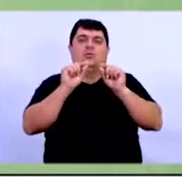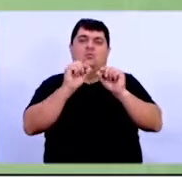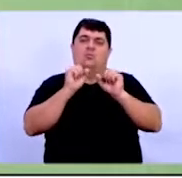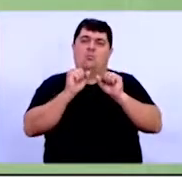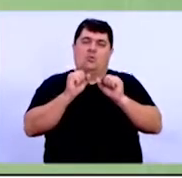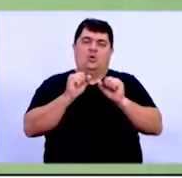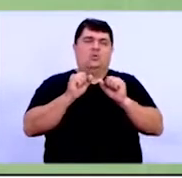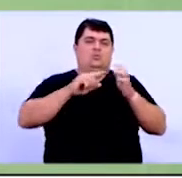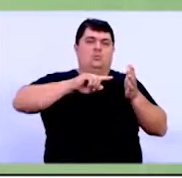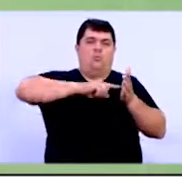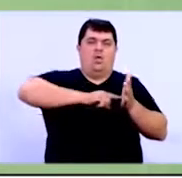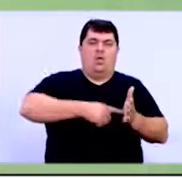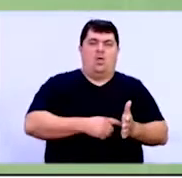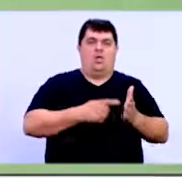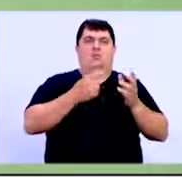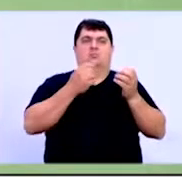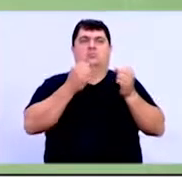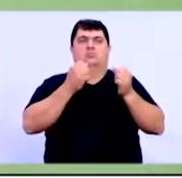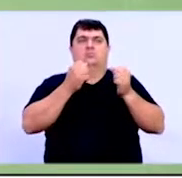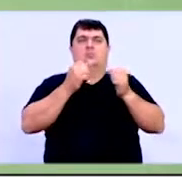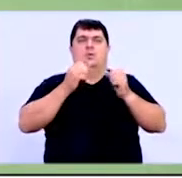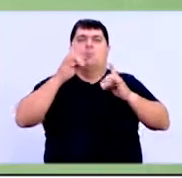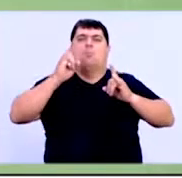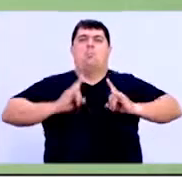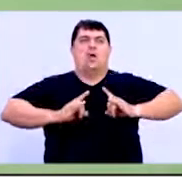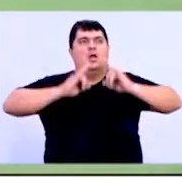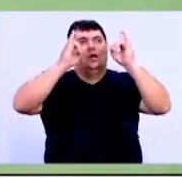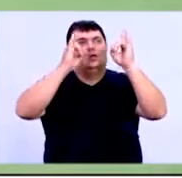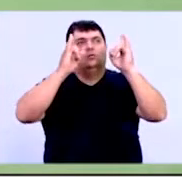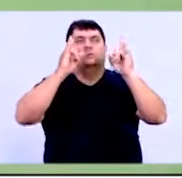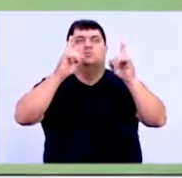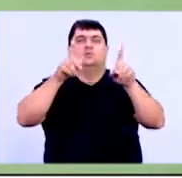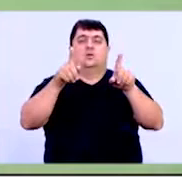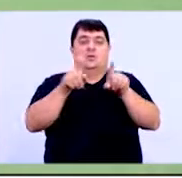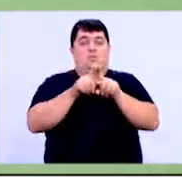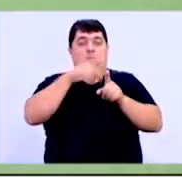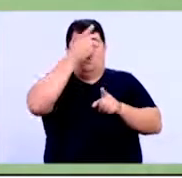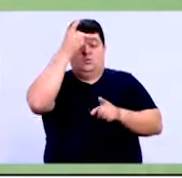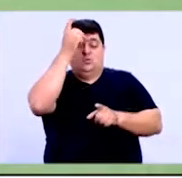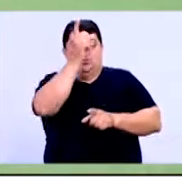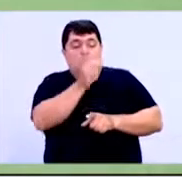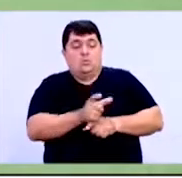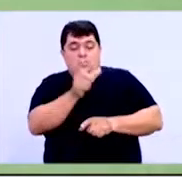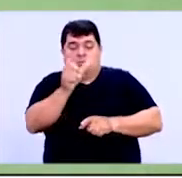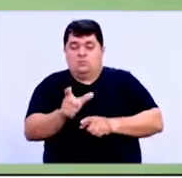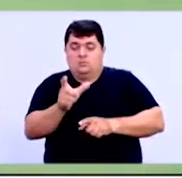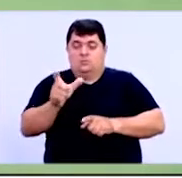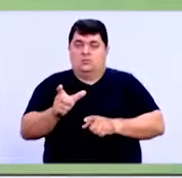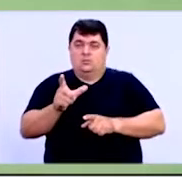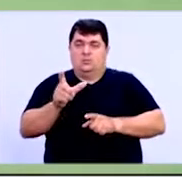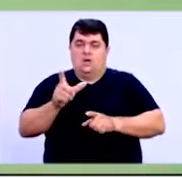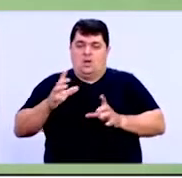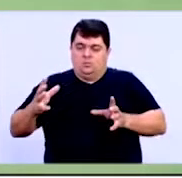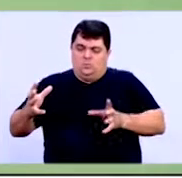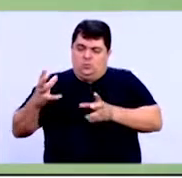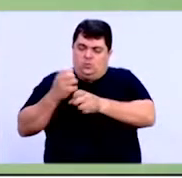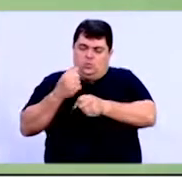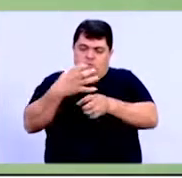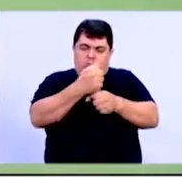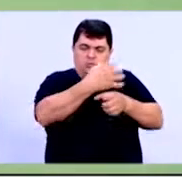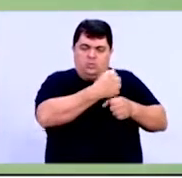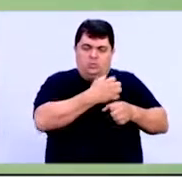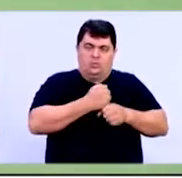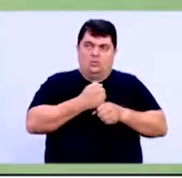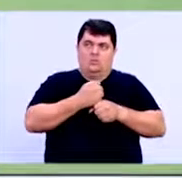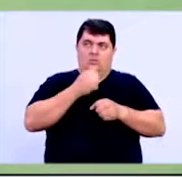ser o maquinário, as instalações e as pessoas. A somatória desses recursos